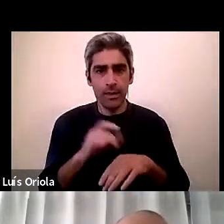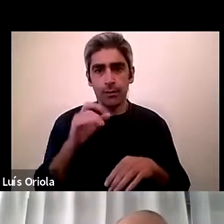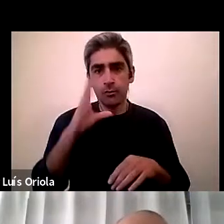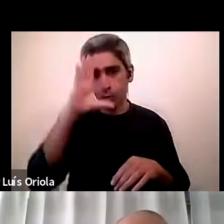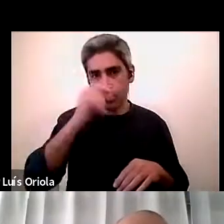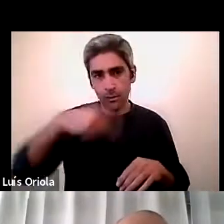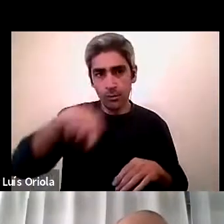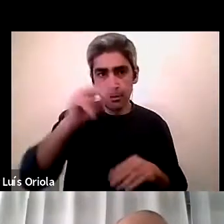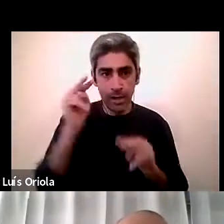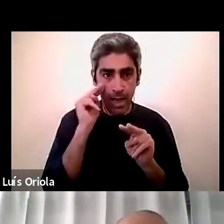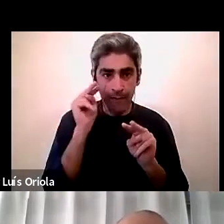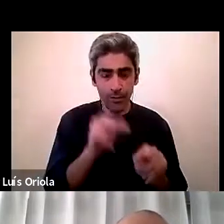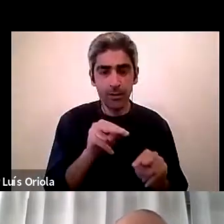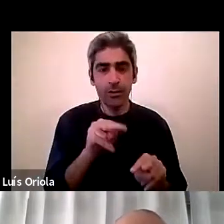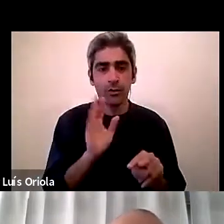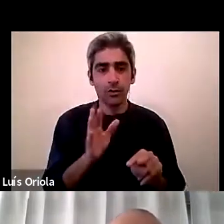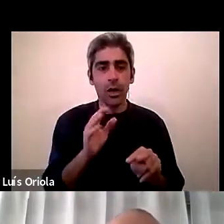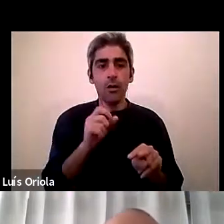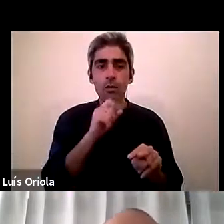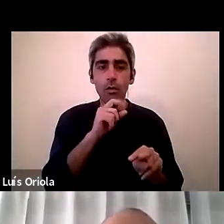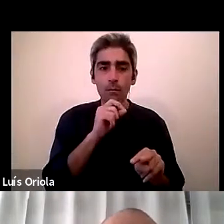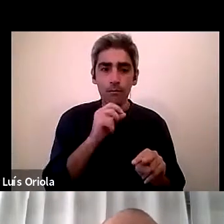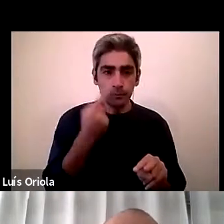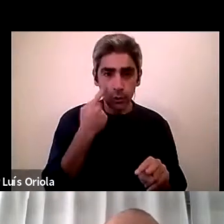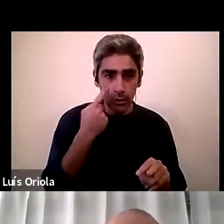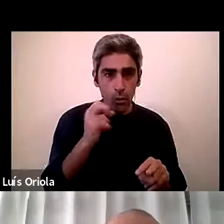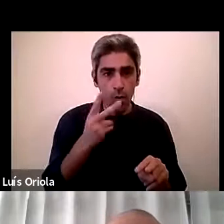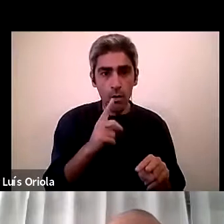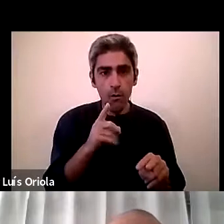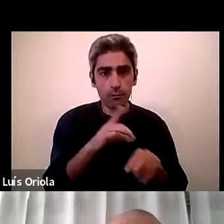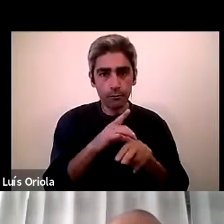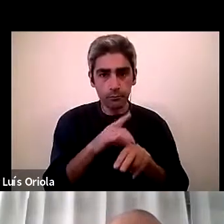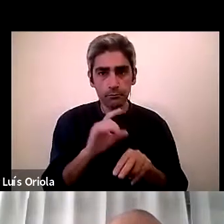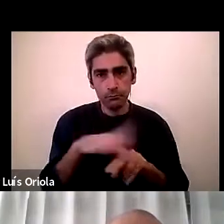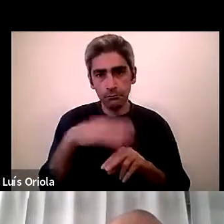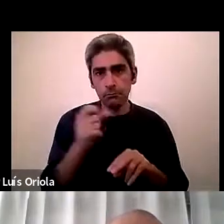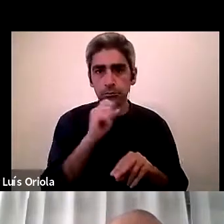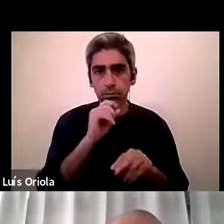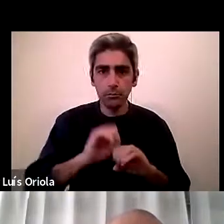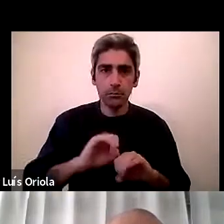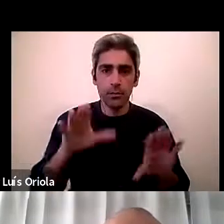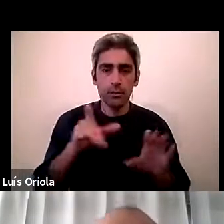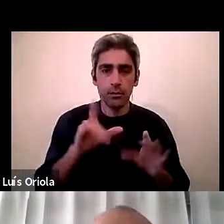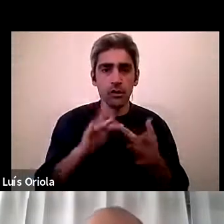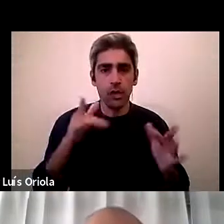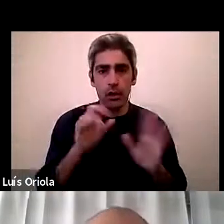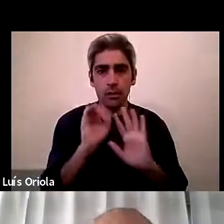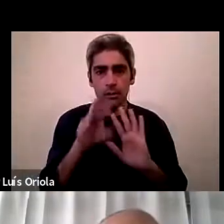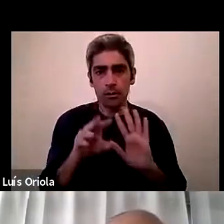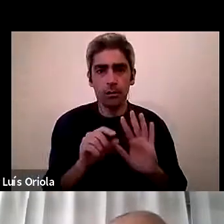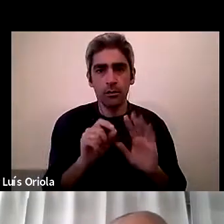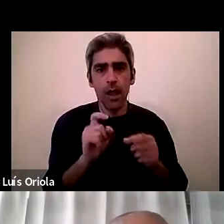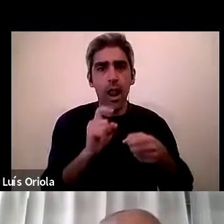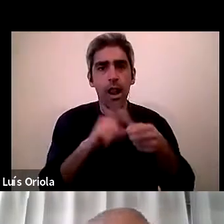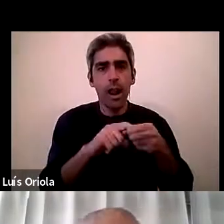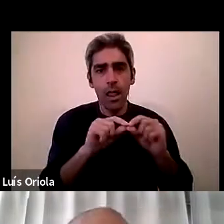ver já teve a oportunidade de conhecer o guia, nós também mais tarde se calhar podemos partilhar aí no chat os links